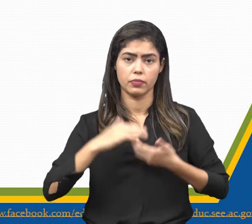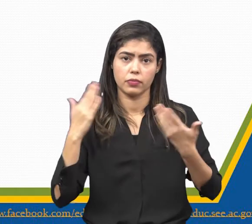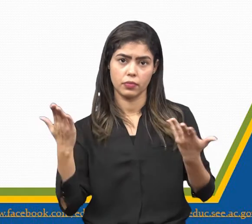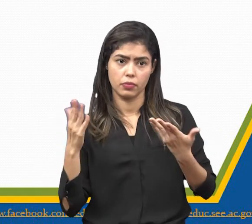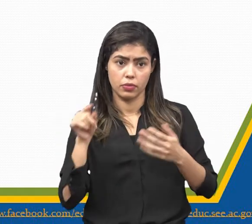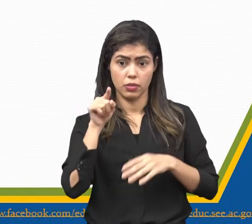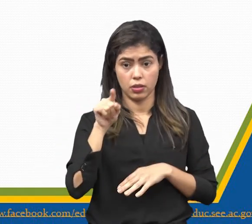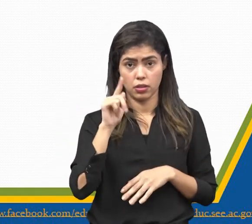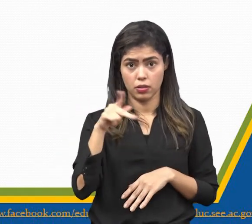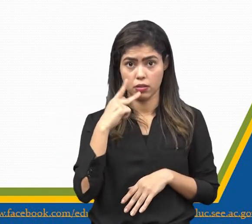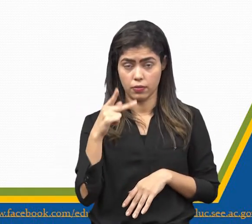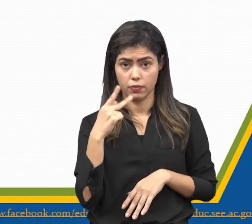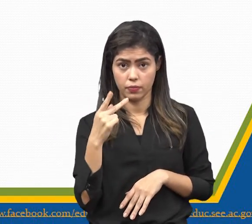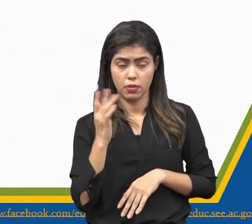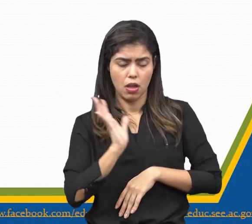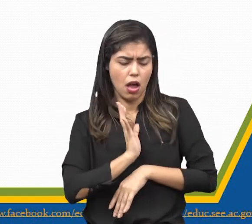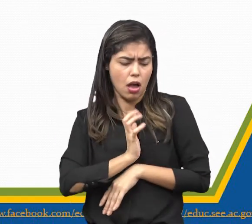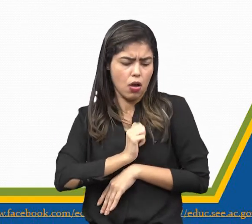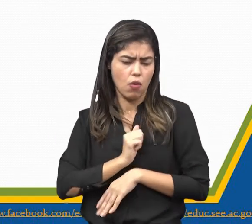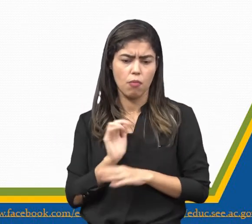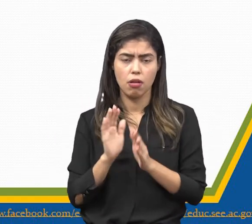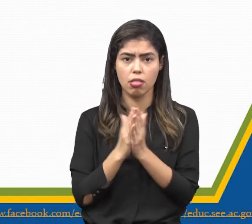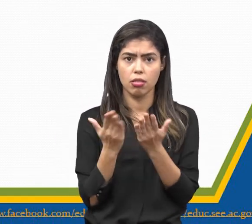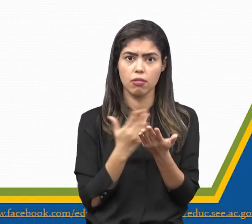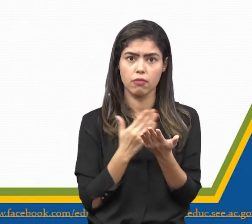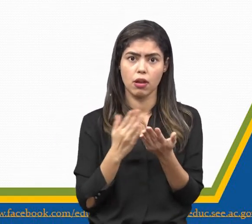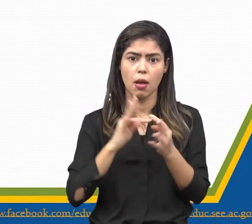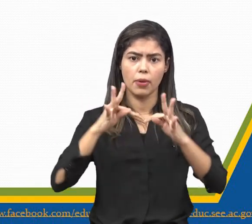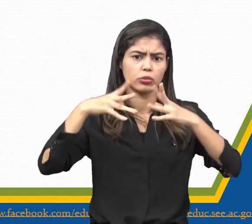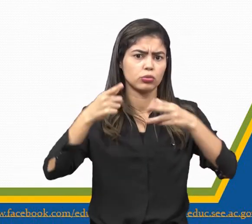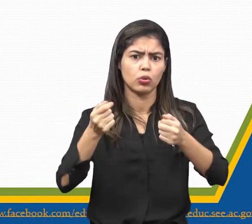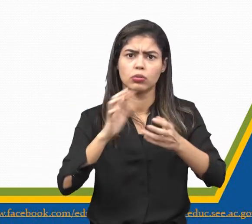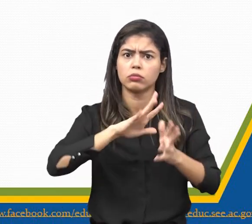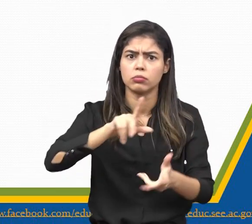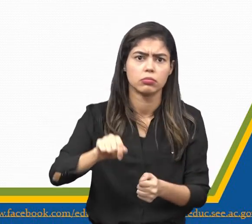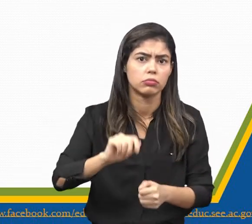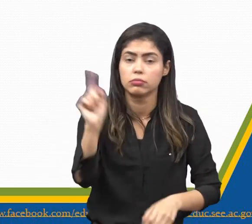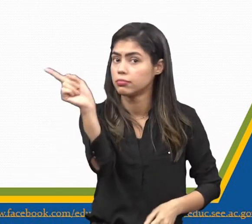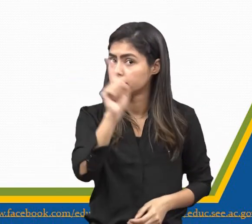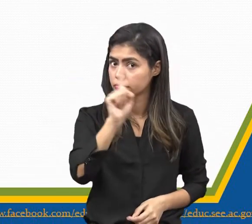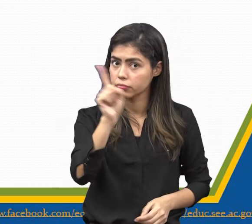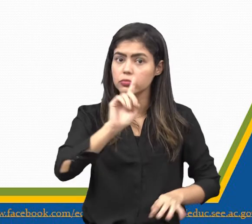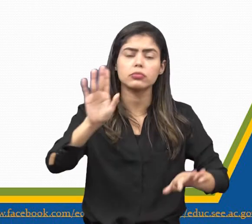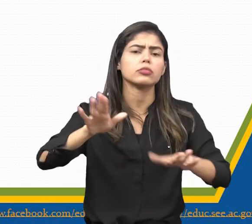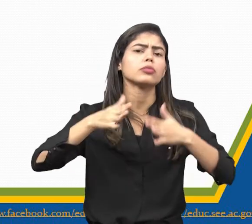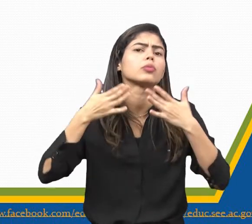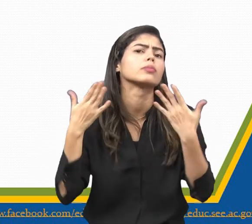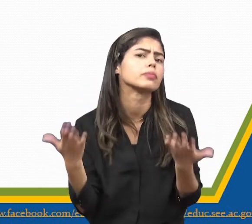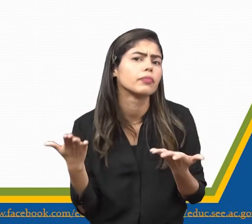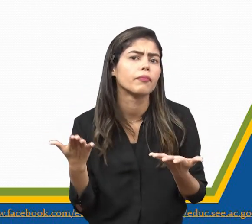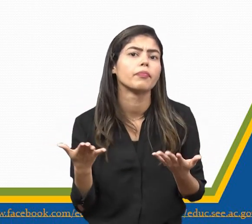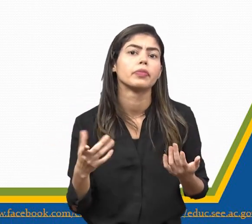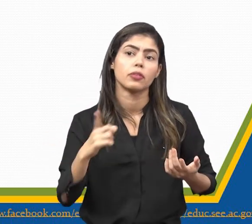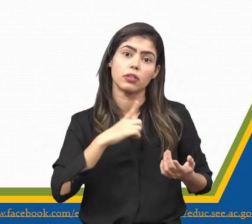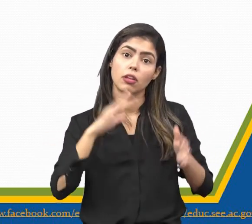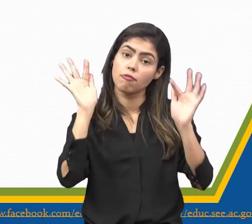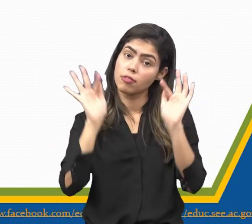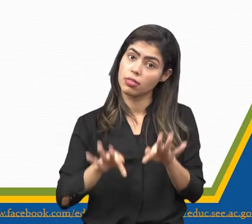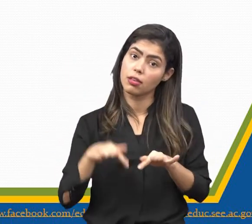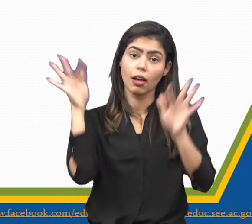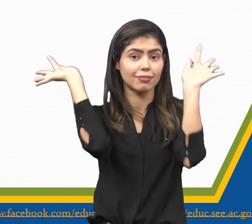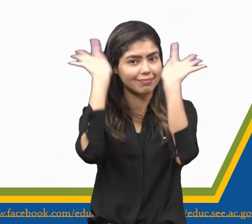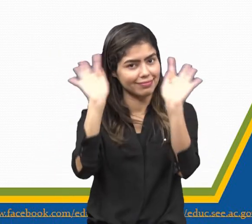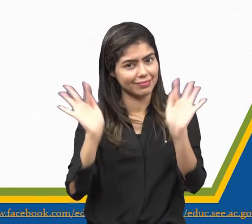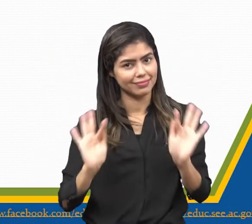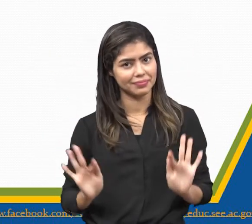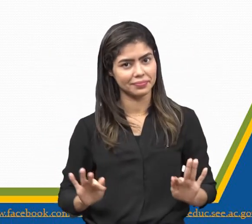ela me diz que ela ama livros, mas todos os livros do mundo? Não. Quais? Os que têm finais